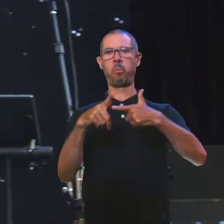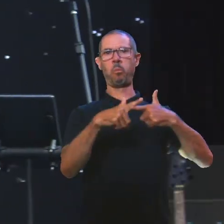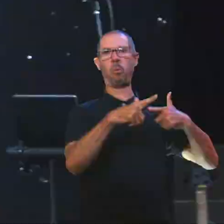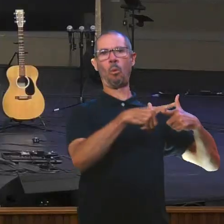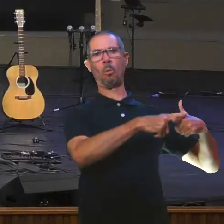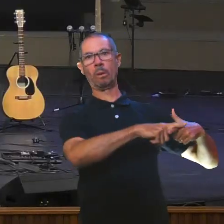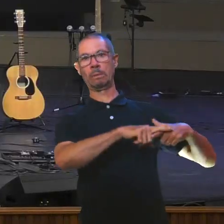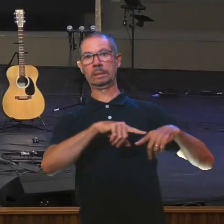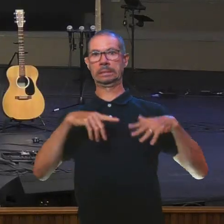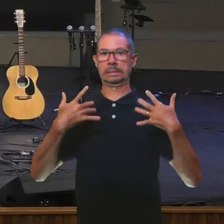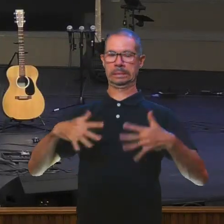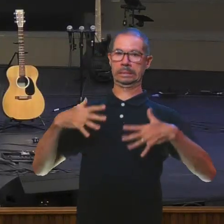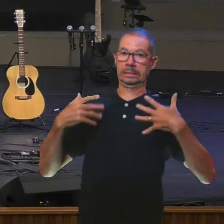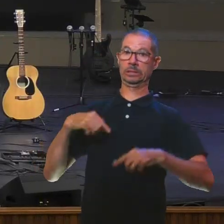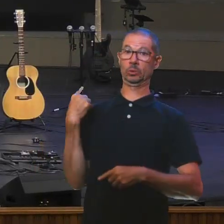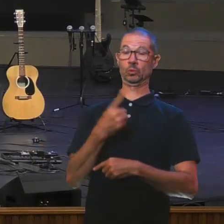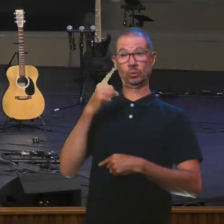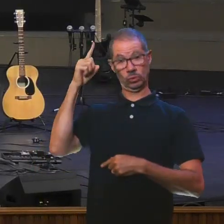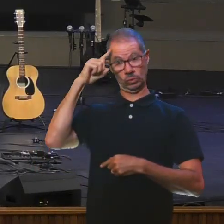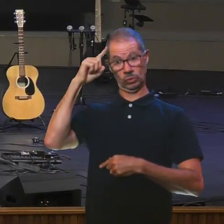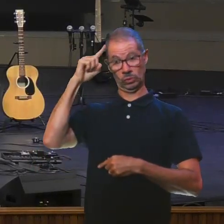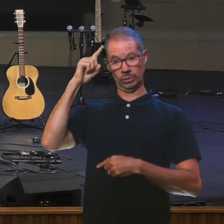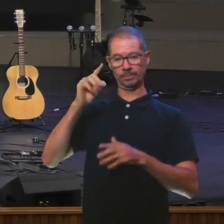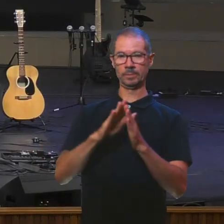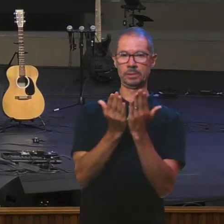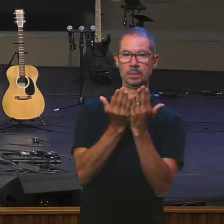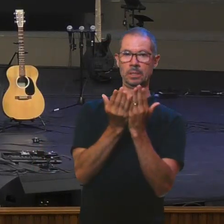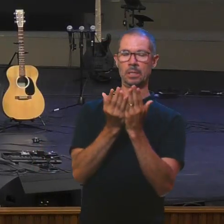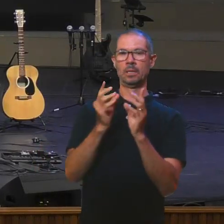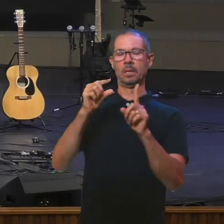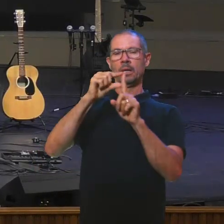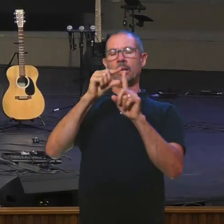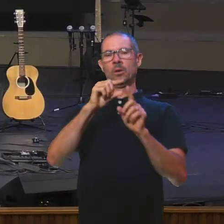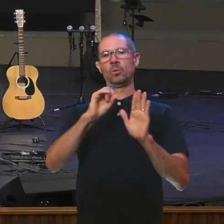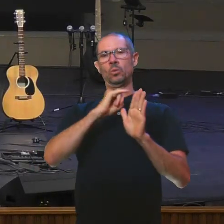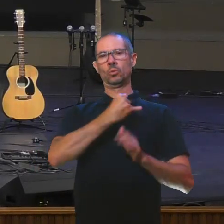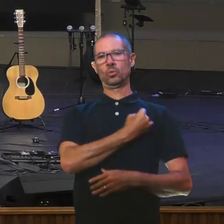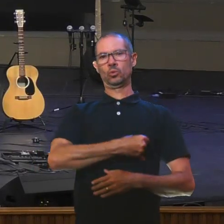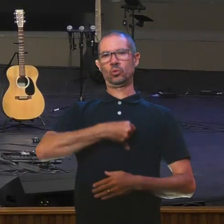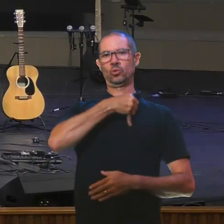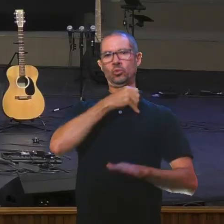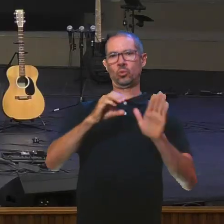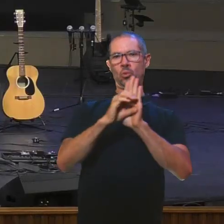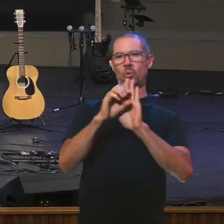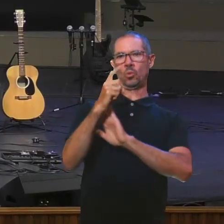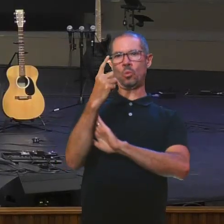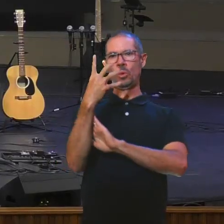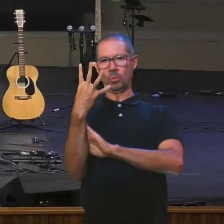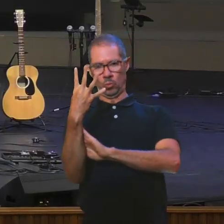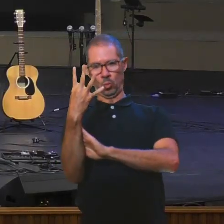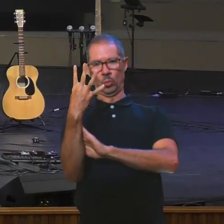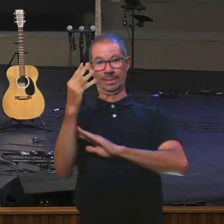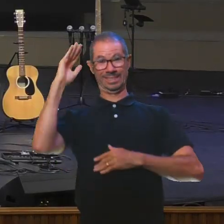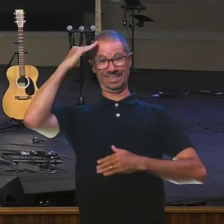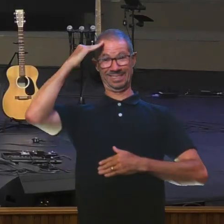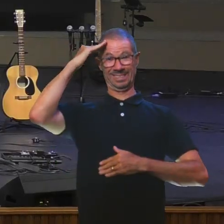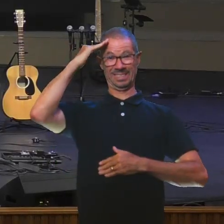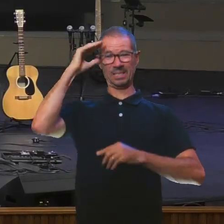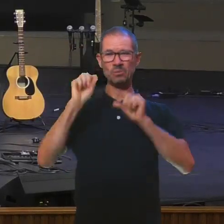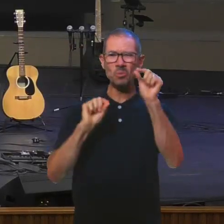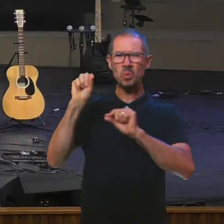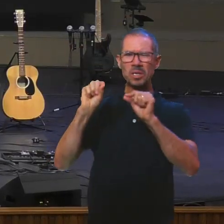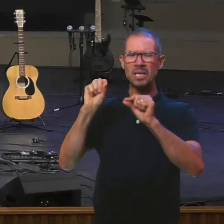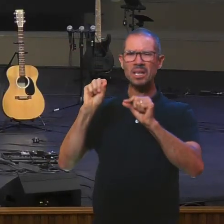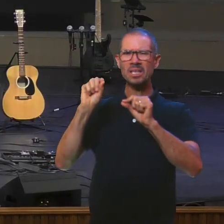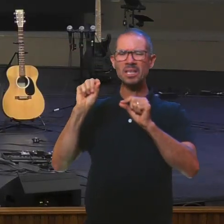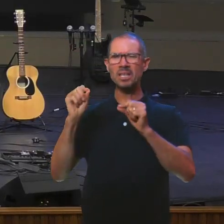nossos dias. Eu queria que você abrisse a tua Bíblia no livro de João, capítulo 14, eu quero estudar com você hoje esse texto, e entender o que tem